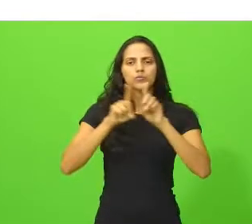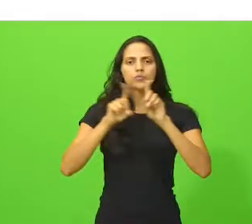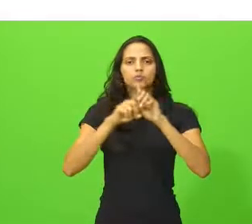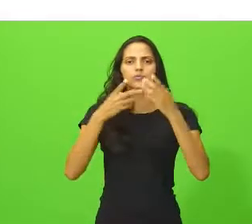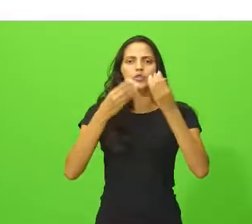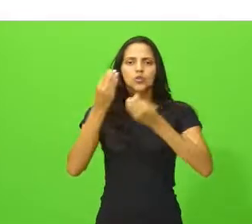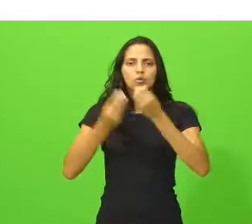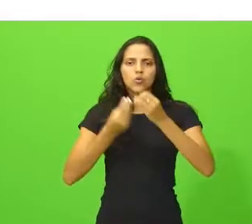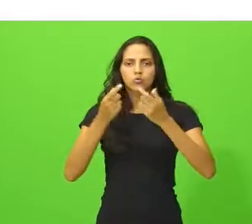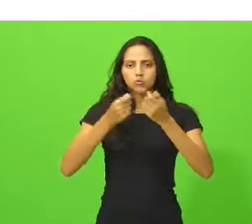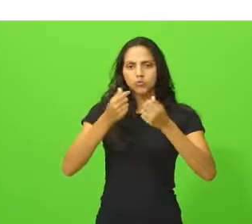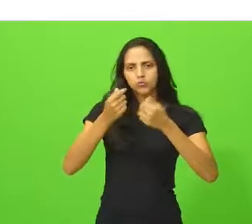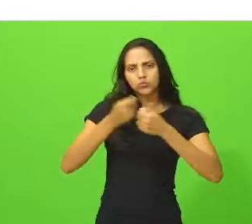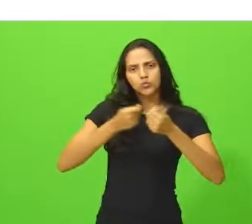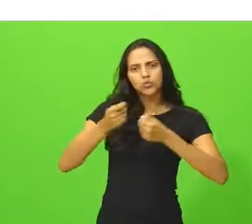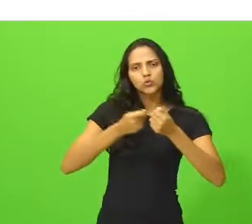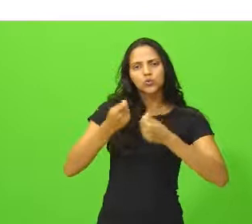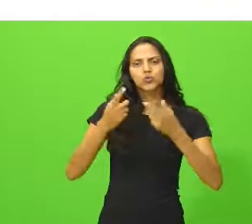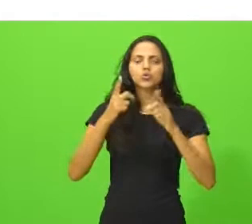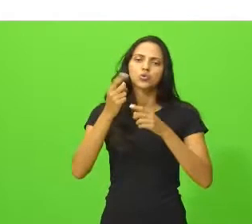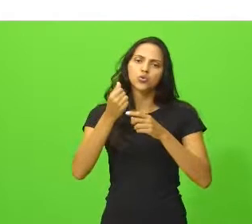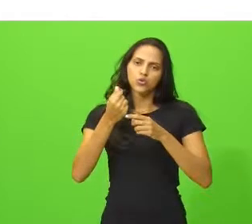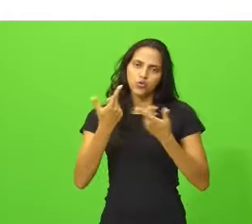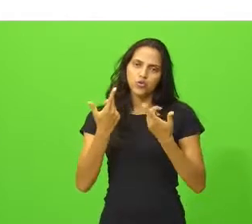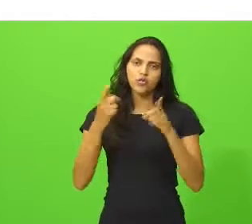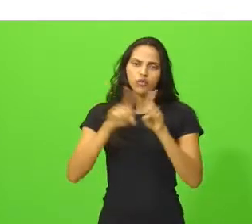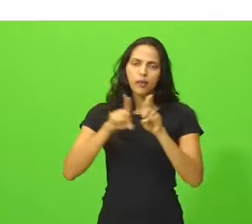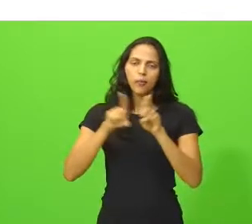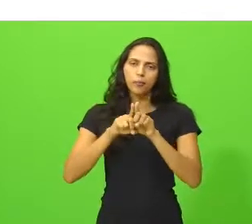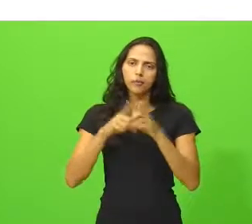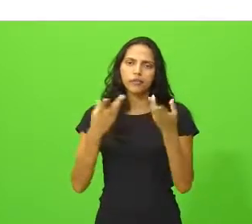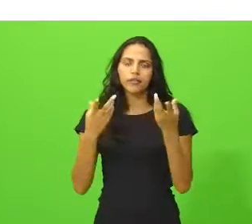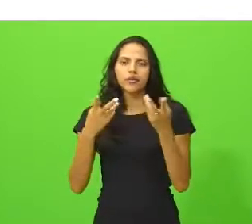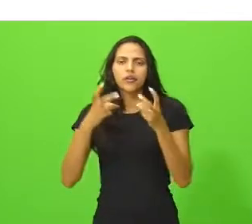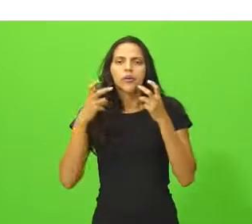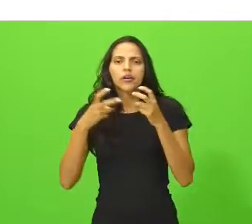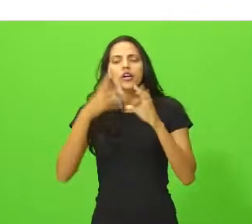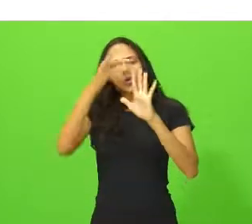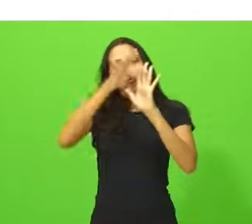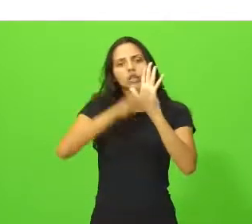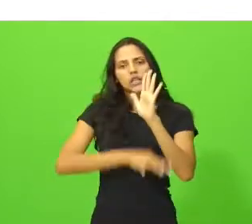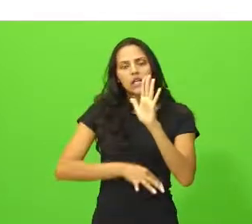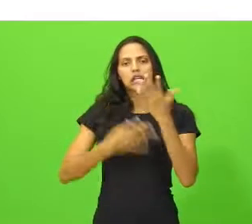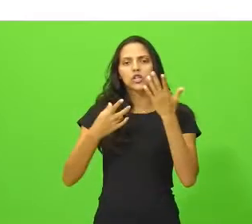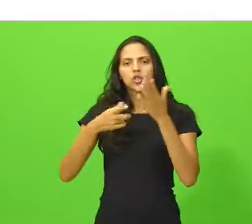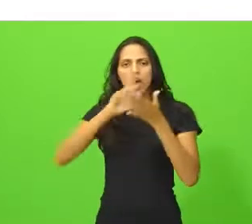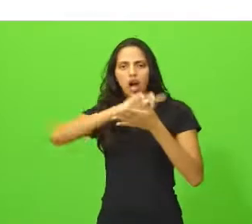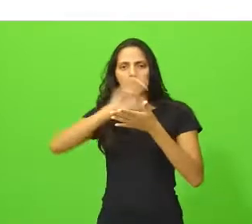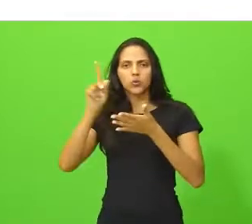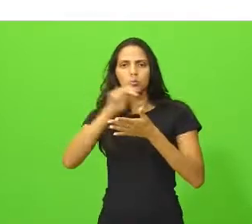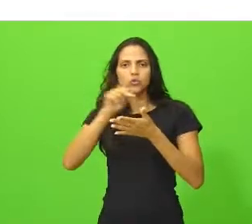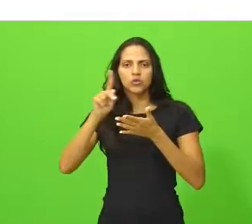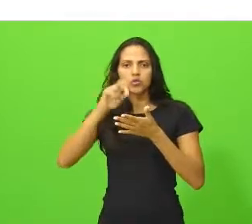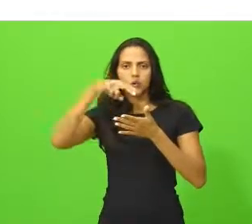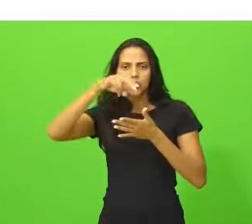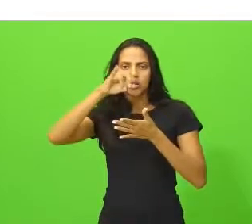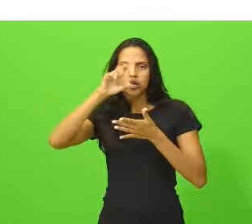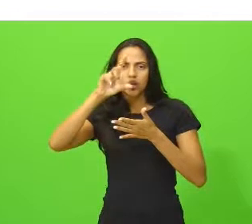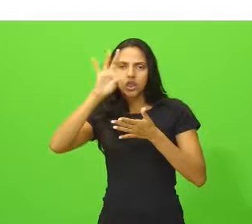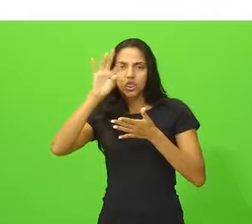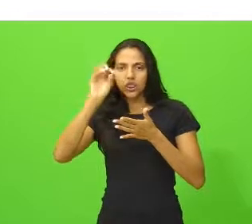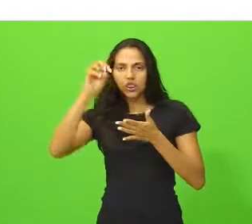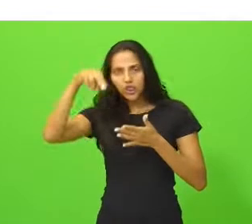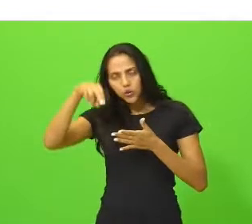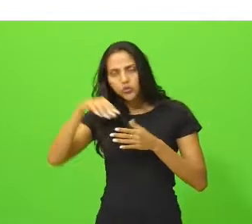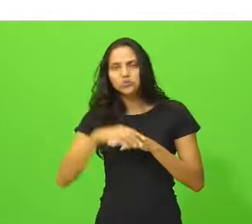dos processos econômicos e sociais em curso. Também é um fragmento de texto do professor Milton Santos. A